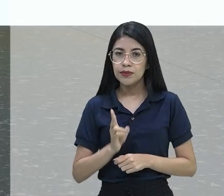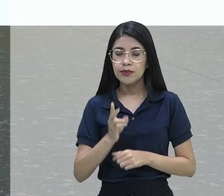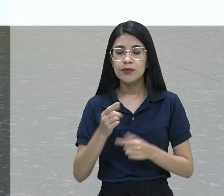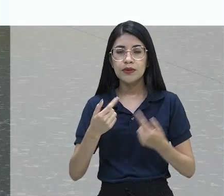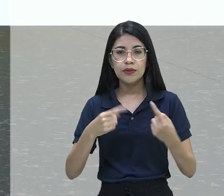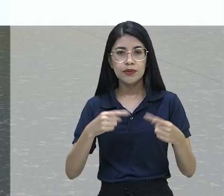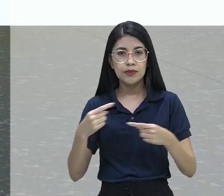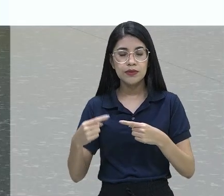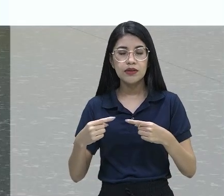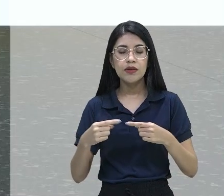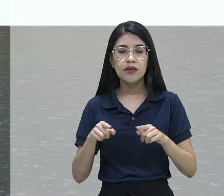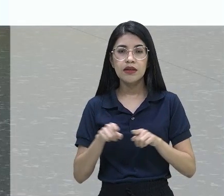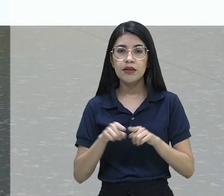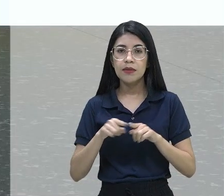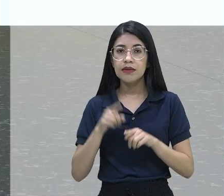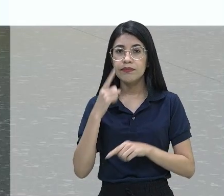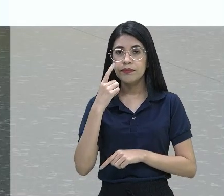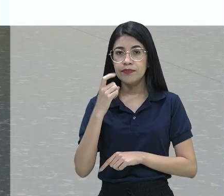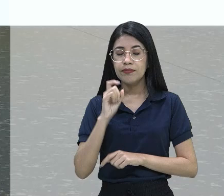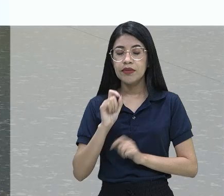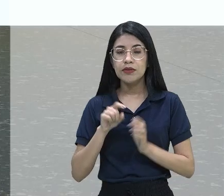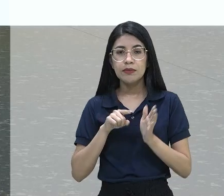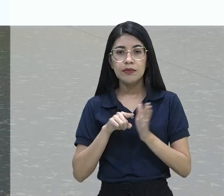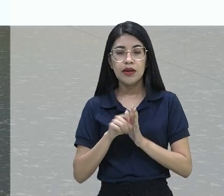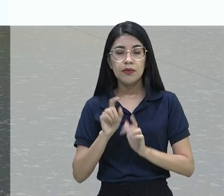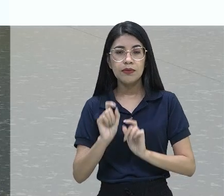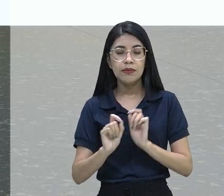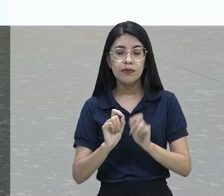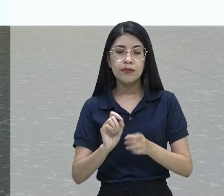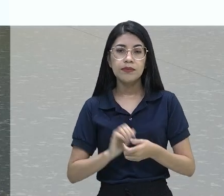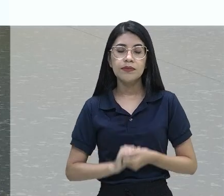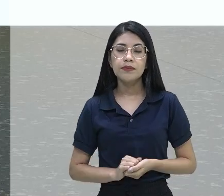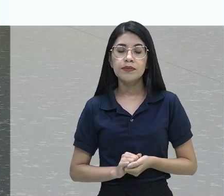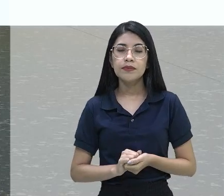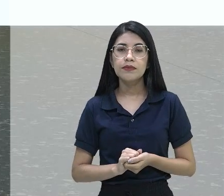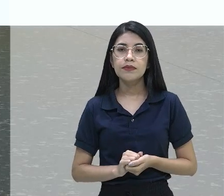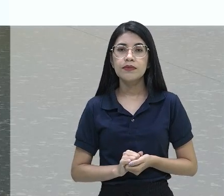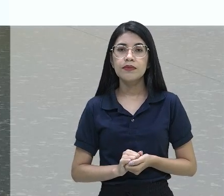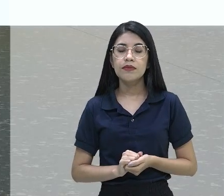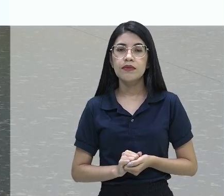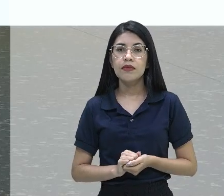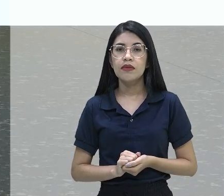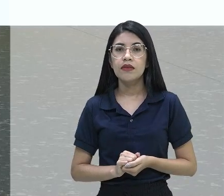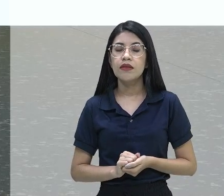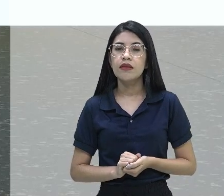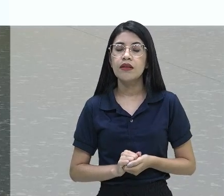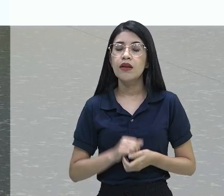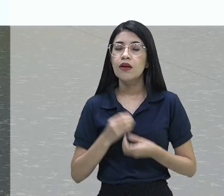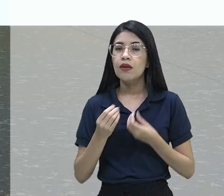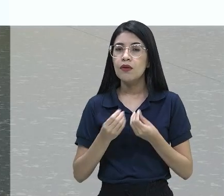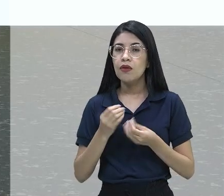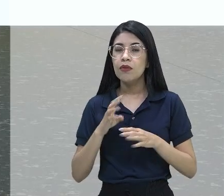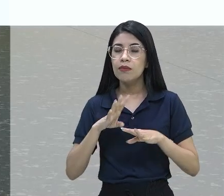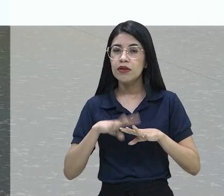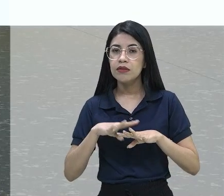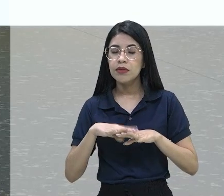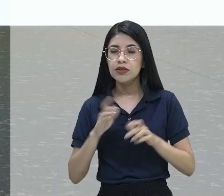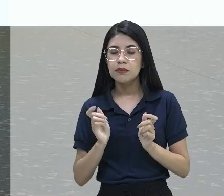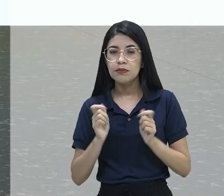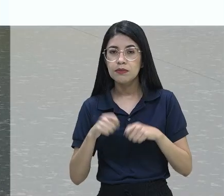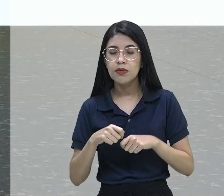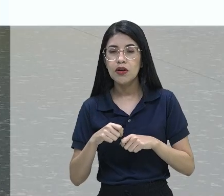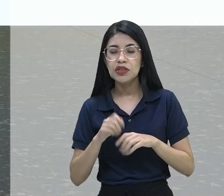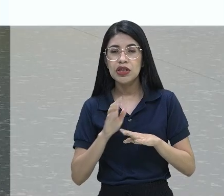bem interessante, professora, para você responder para os nossos alunos. Olha o que diz a pergunta. De que forma a matemática pode nos